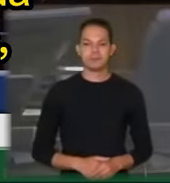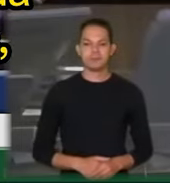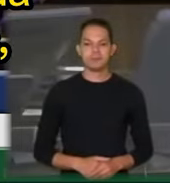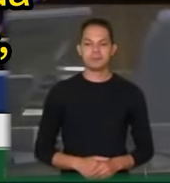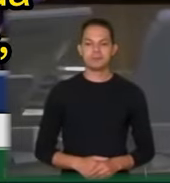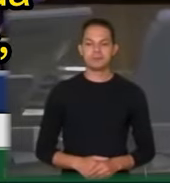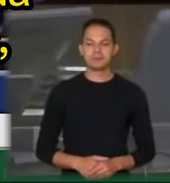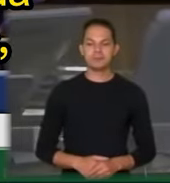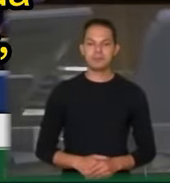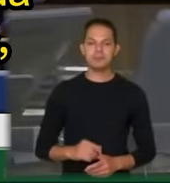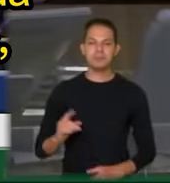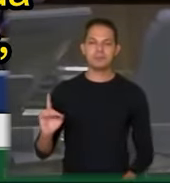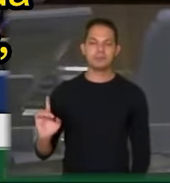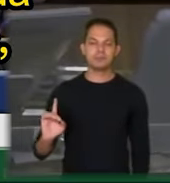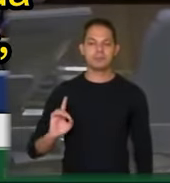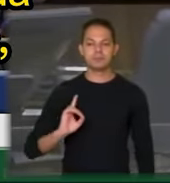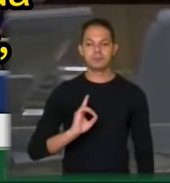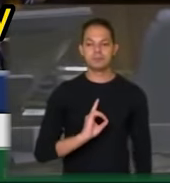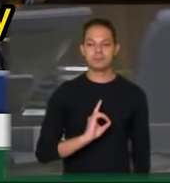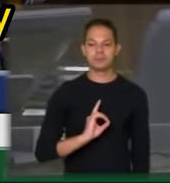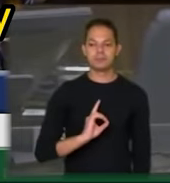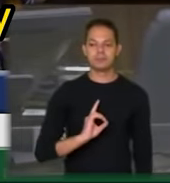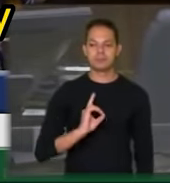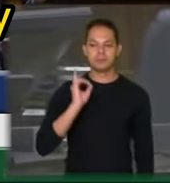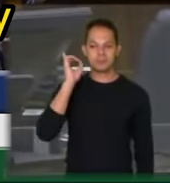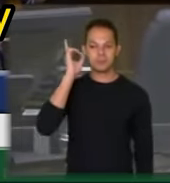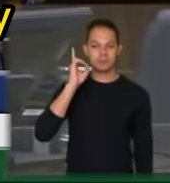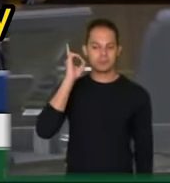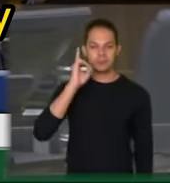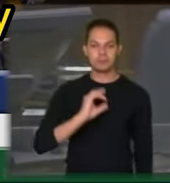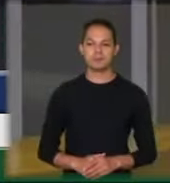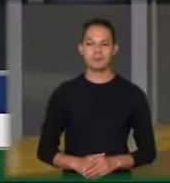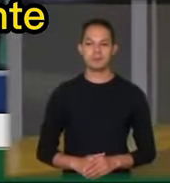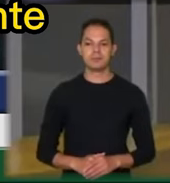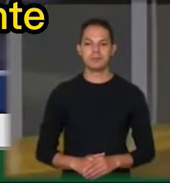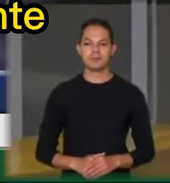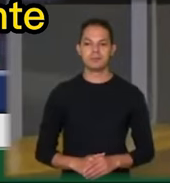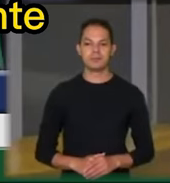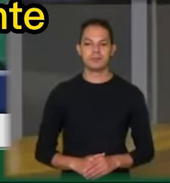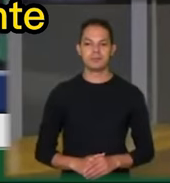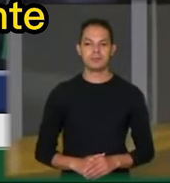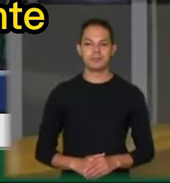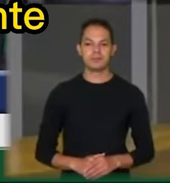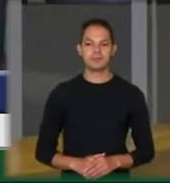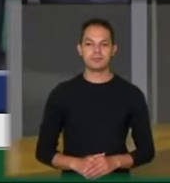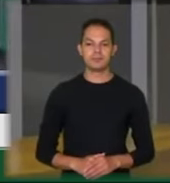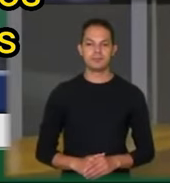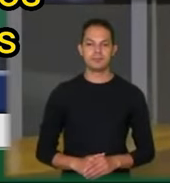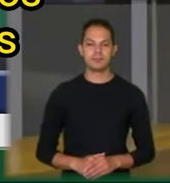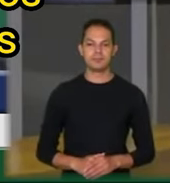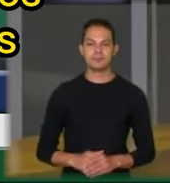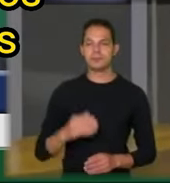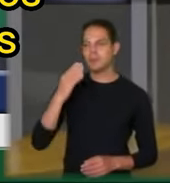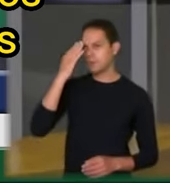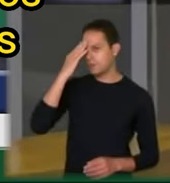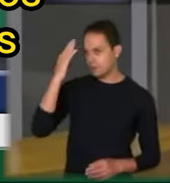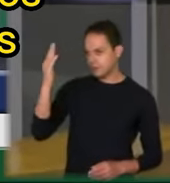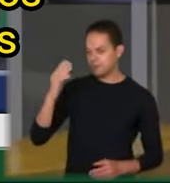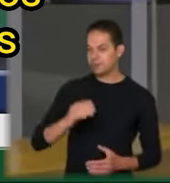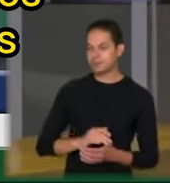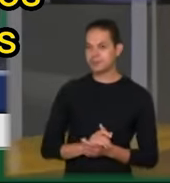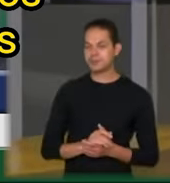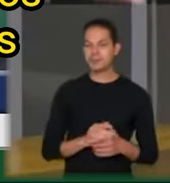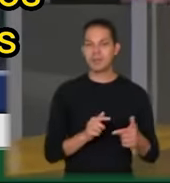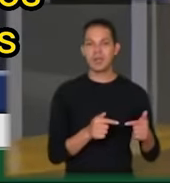Passo então a palavra, ainda em breves comunicações, ao deputado Carlos Jordi. Obrigado, senhora presidente. Bom, essa semana